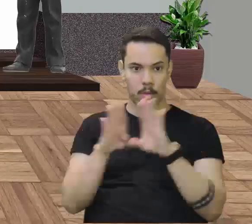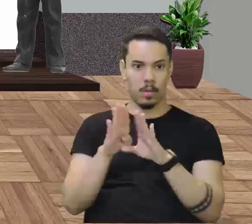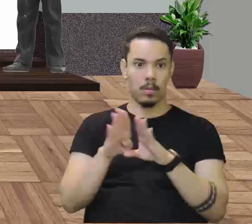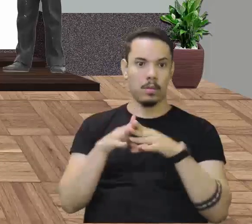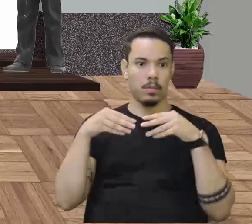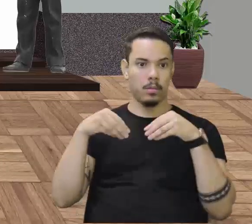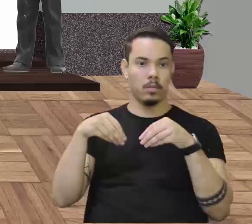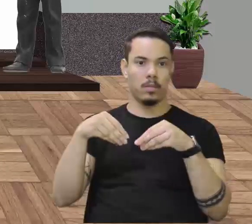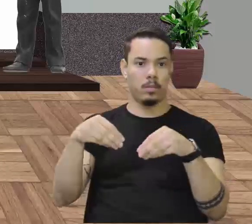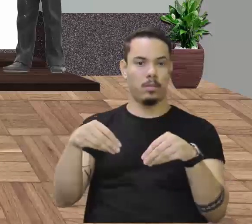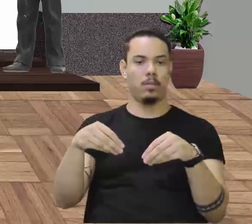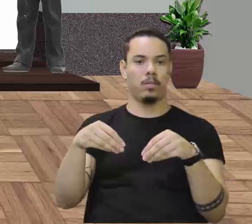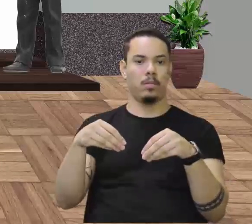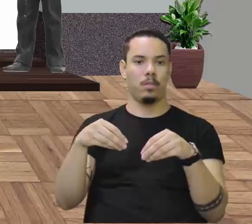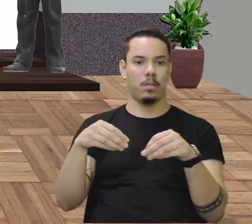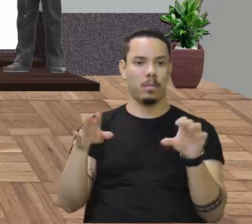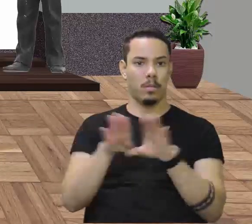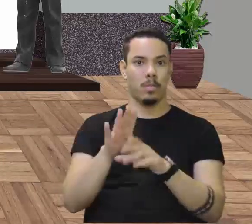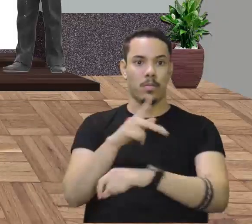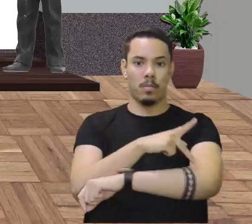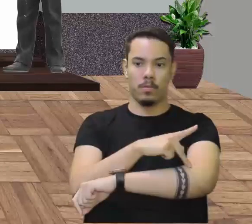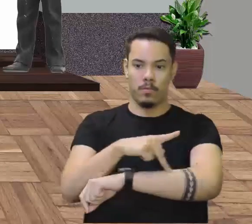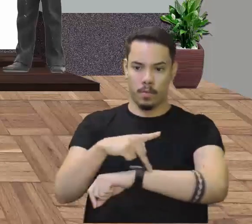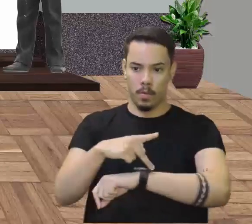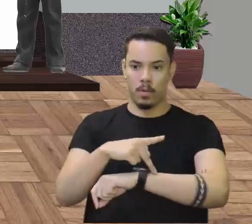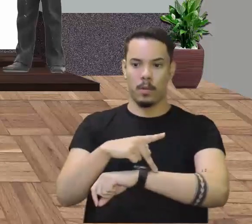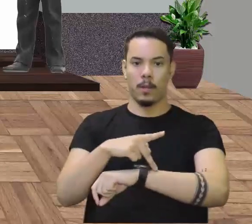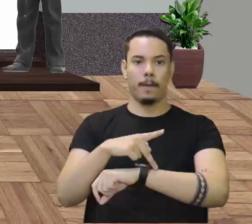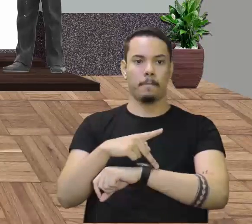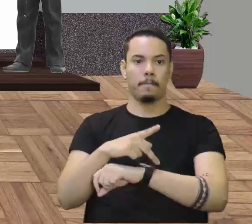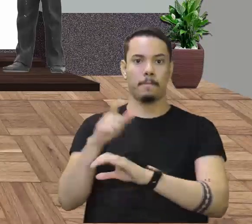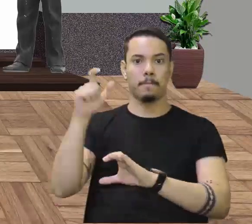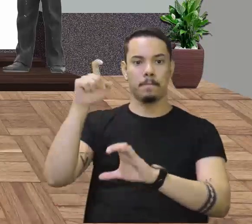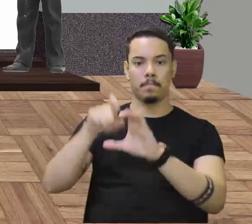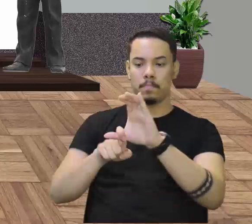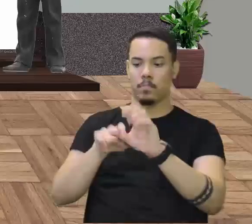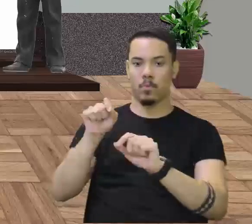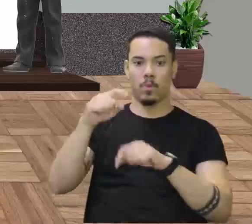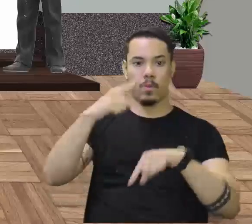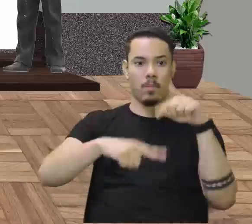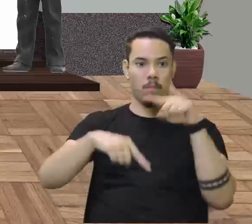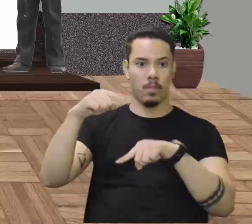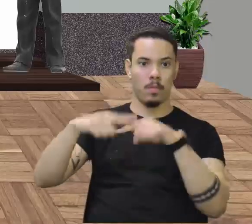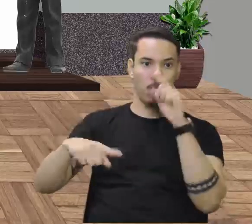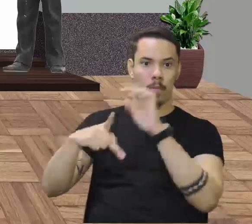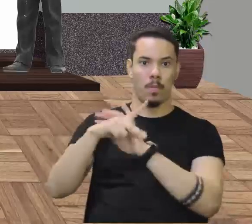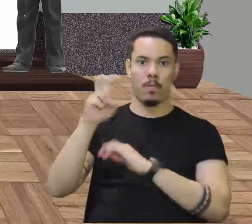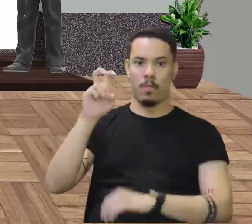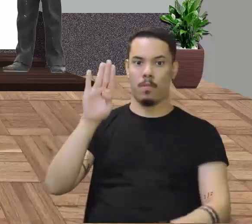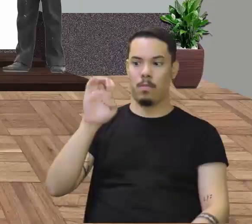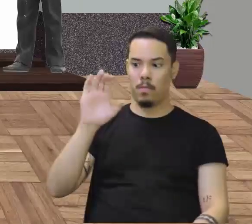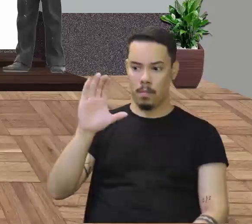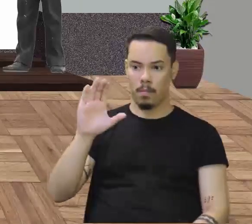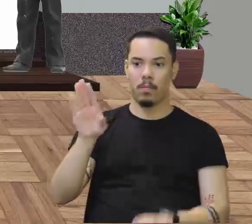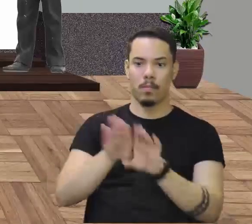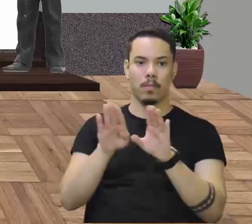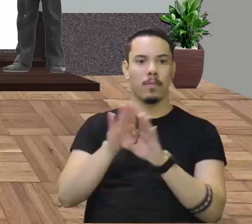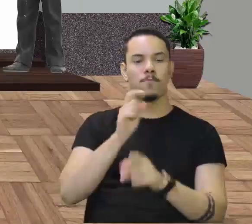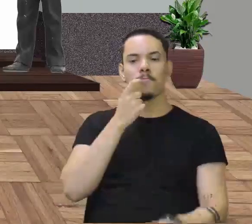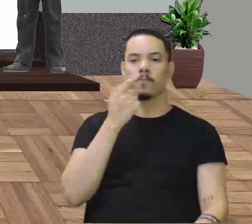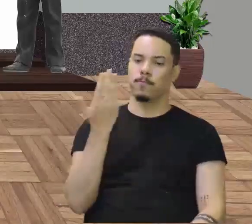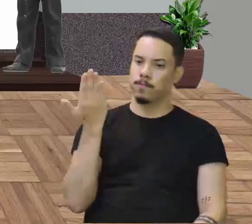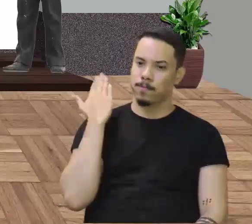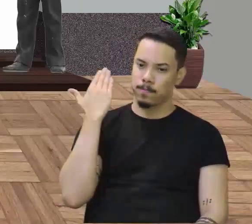dos bairros, o asfalto dos bairros, dependeu do maquinário que o 5º BEC tinha. Inclusive,